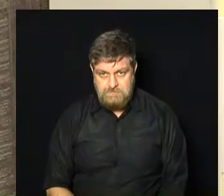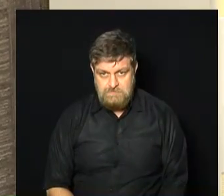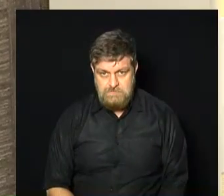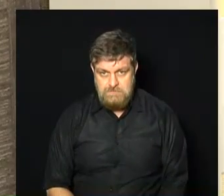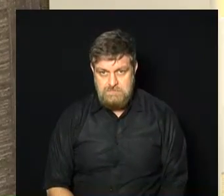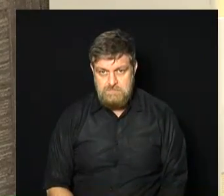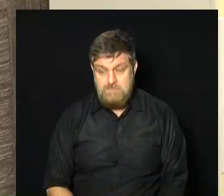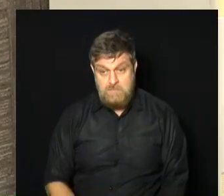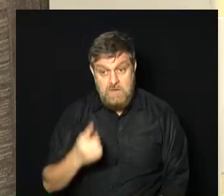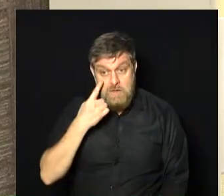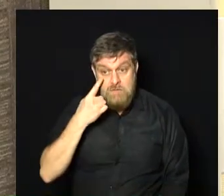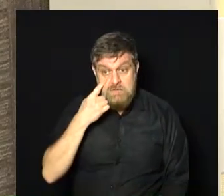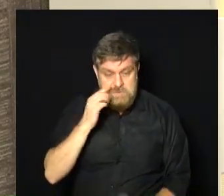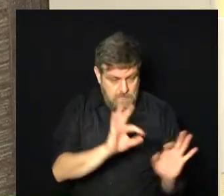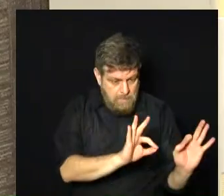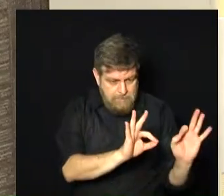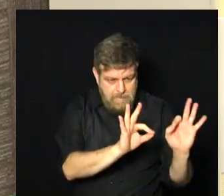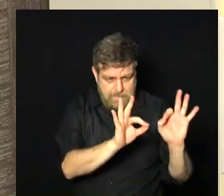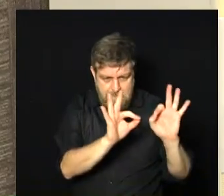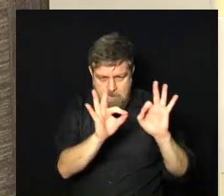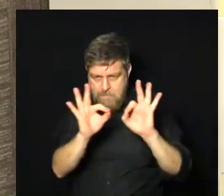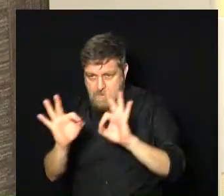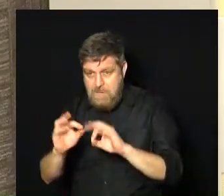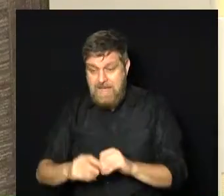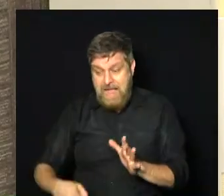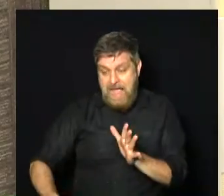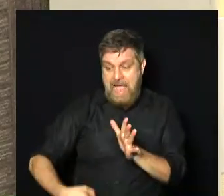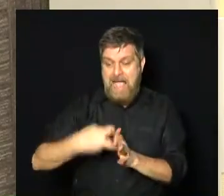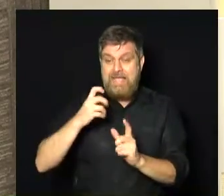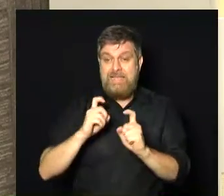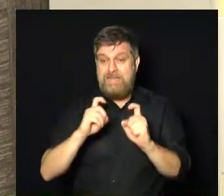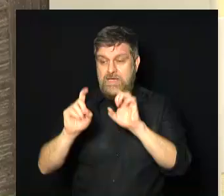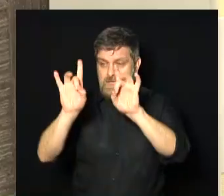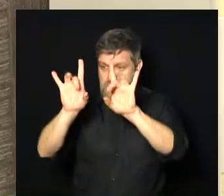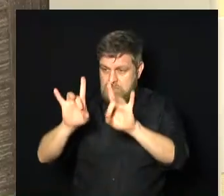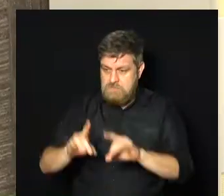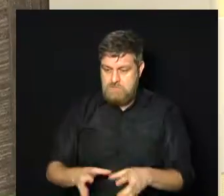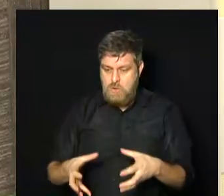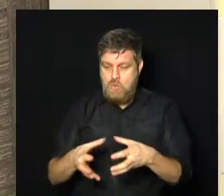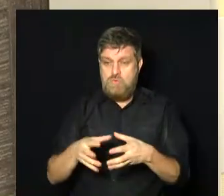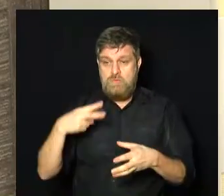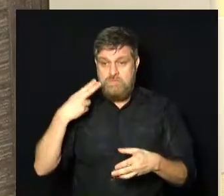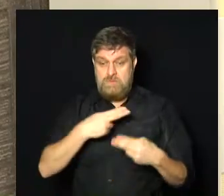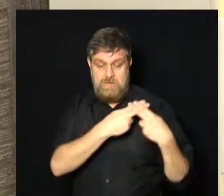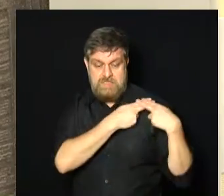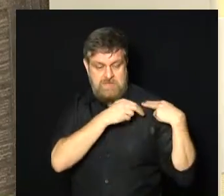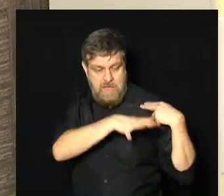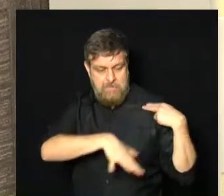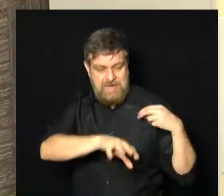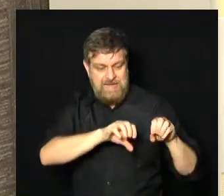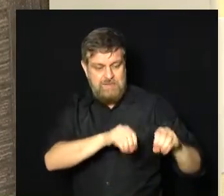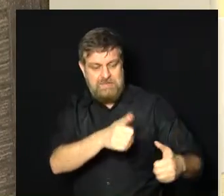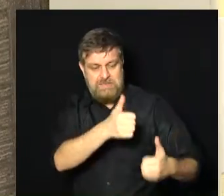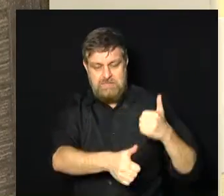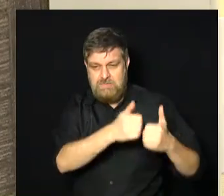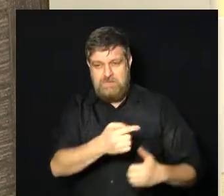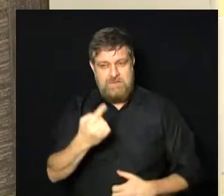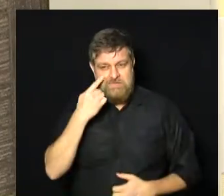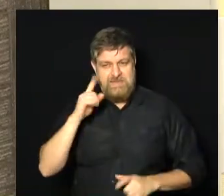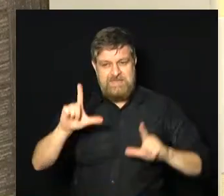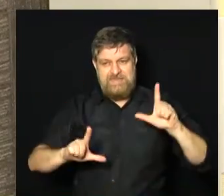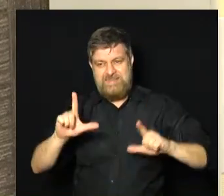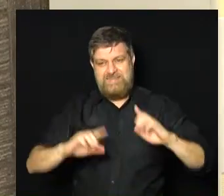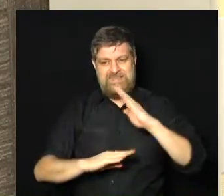E você acompanhou ao vivo aqui a 5ª reunião extraordinária da Comissão de Educação e Esporte. Fique com a gente, fique com a